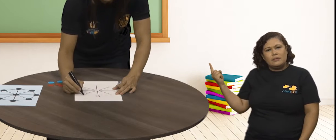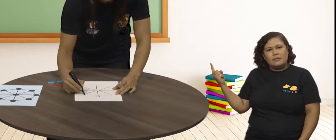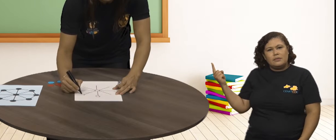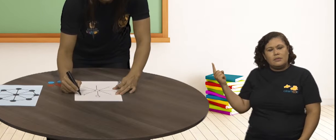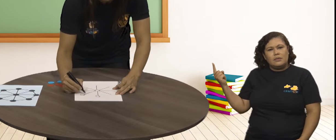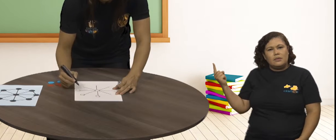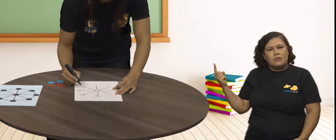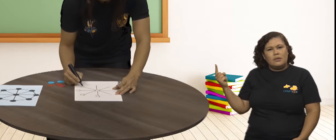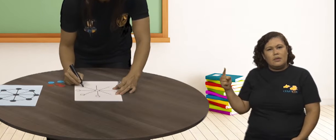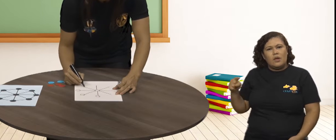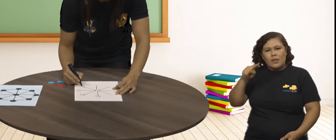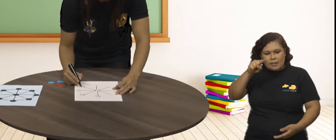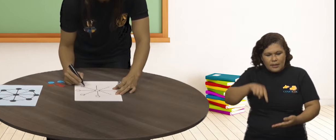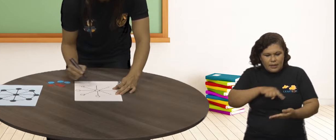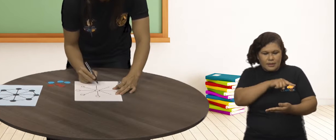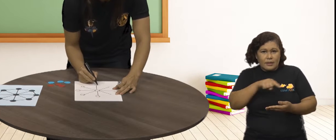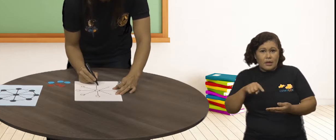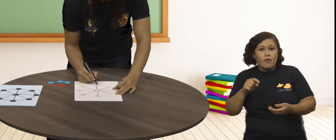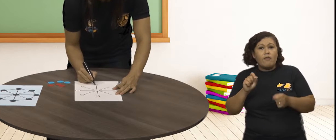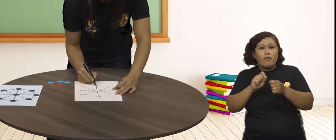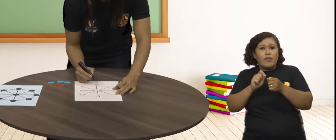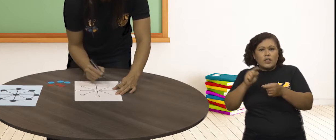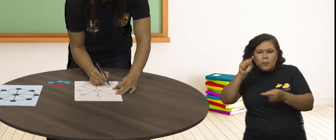bolinha aqui, a outra aqui.